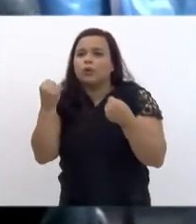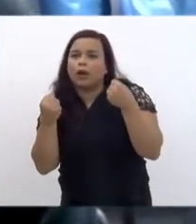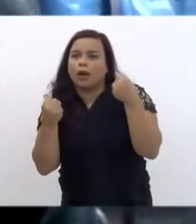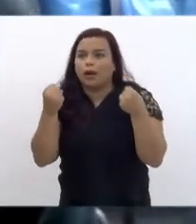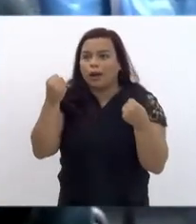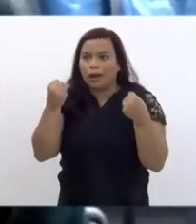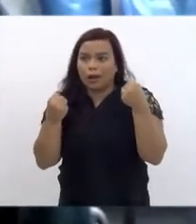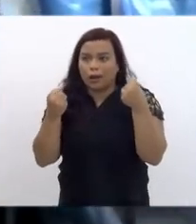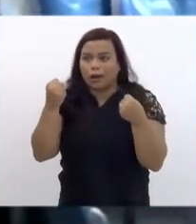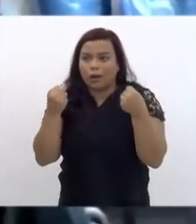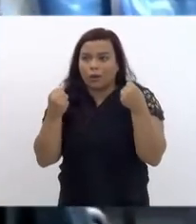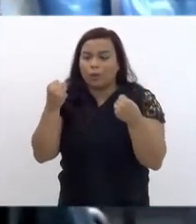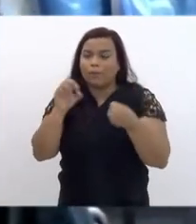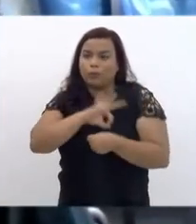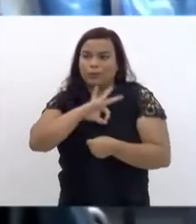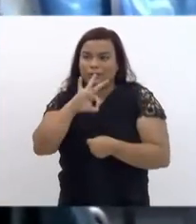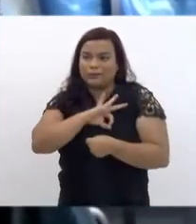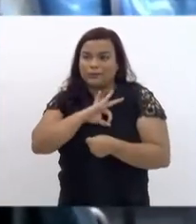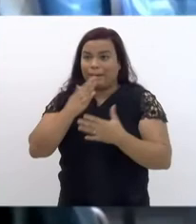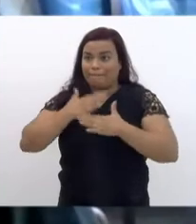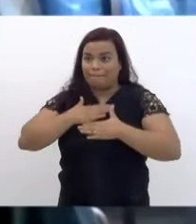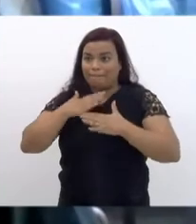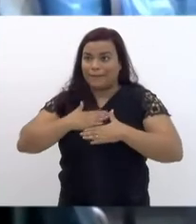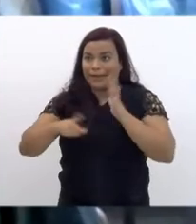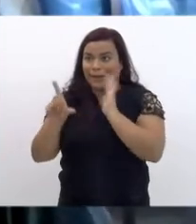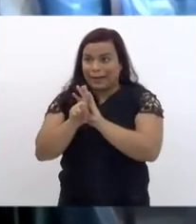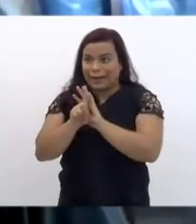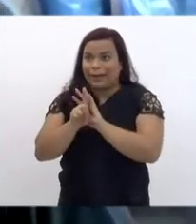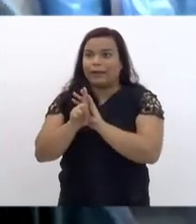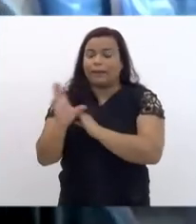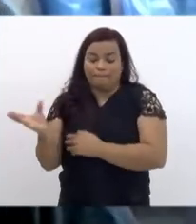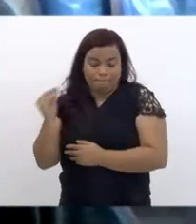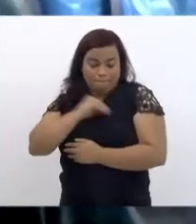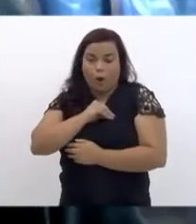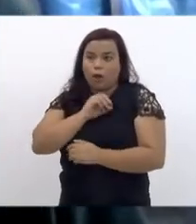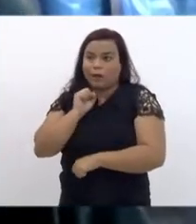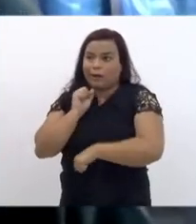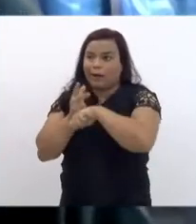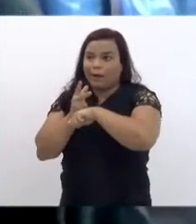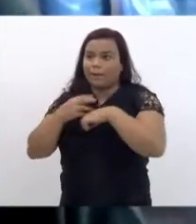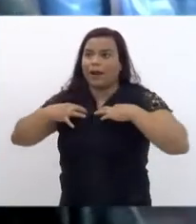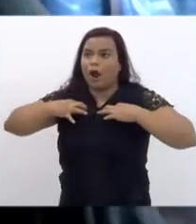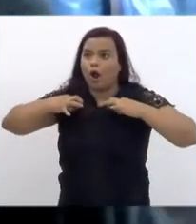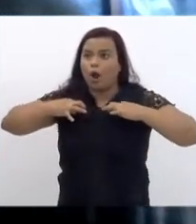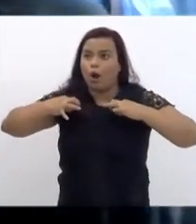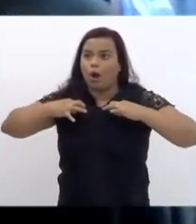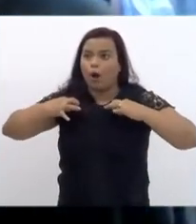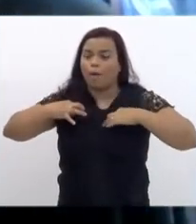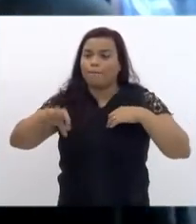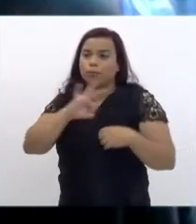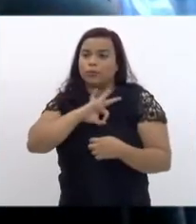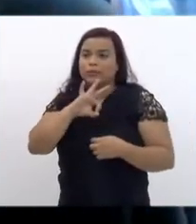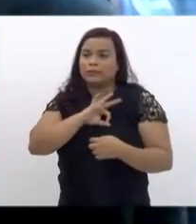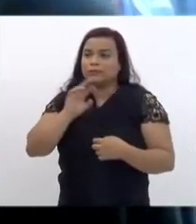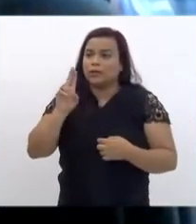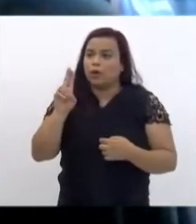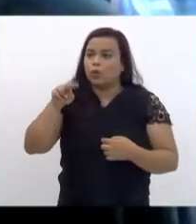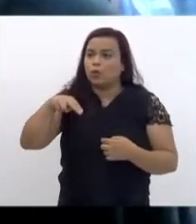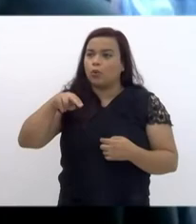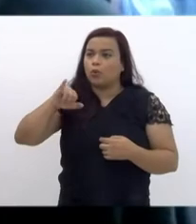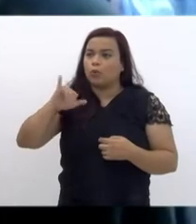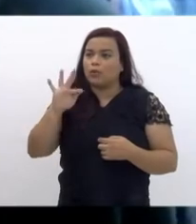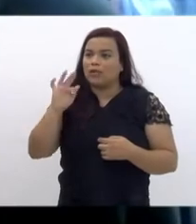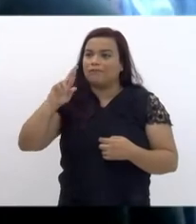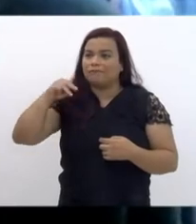uniforme. Ela está querendo fazer em uniforme. A lei original não fala de